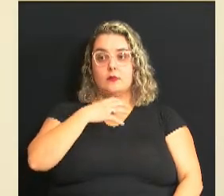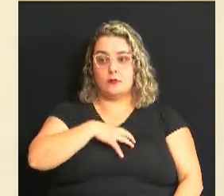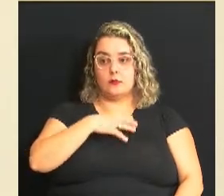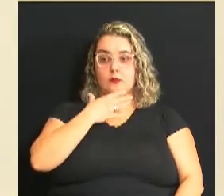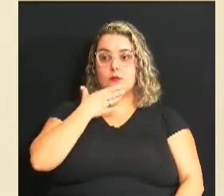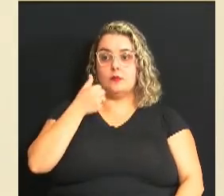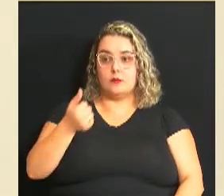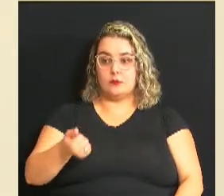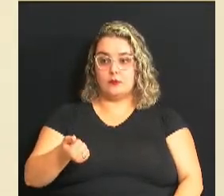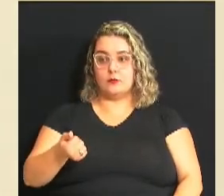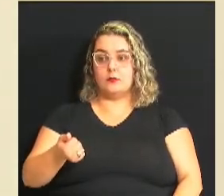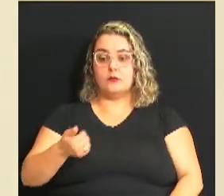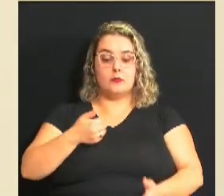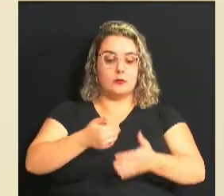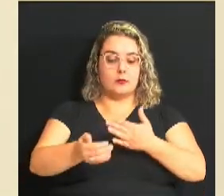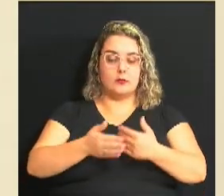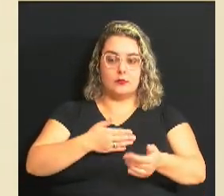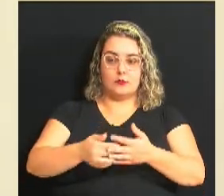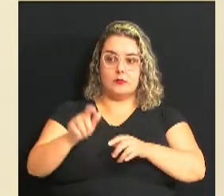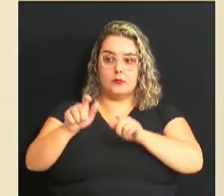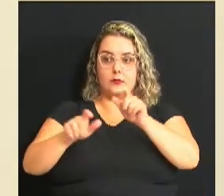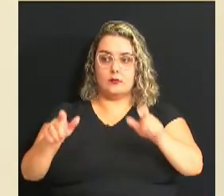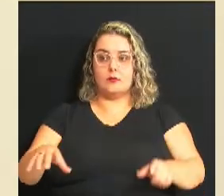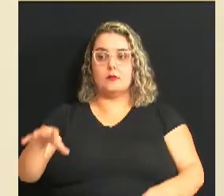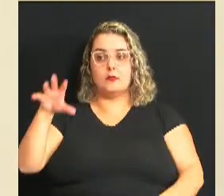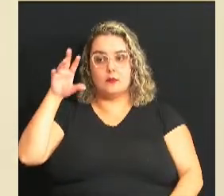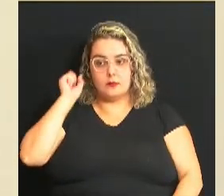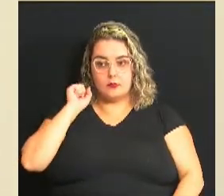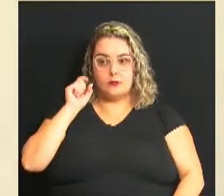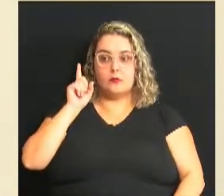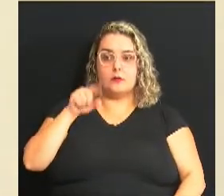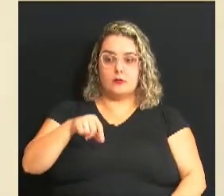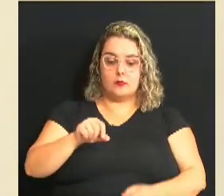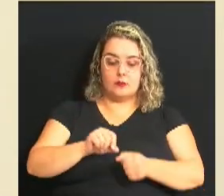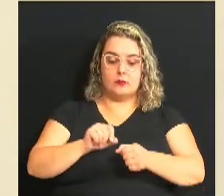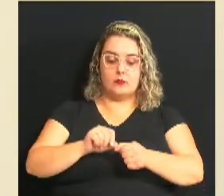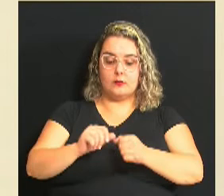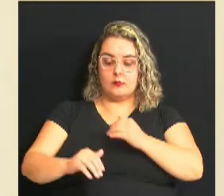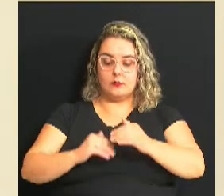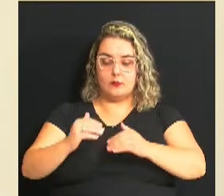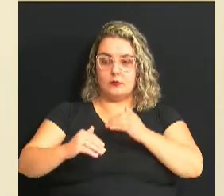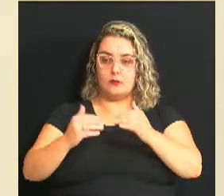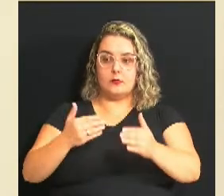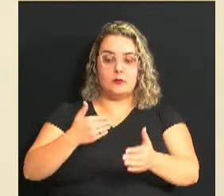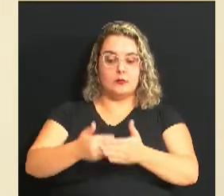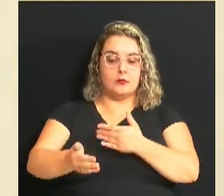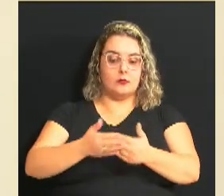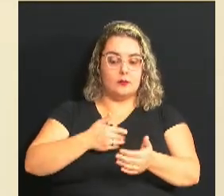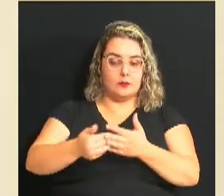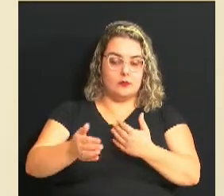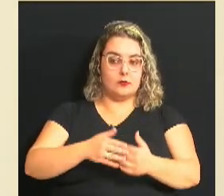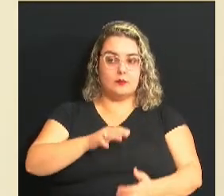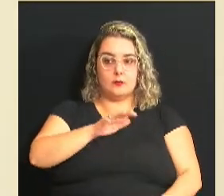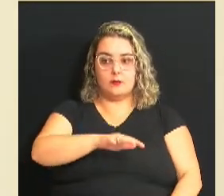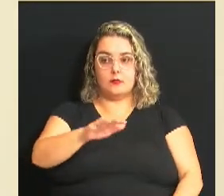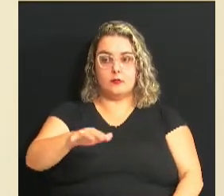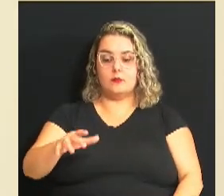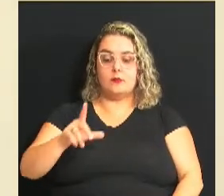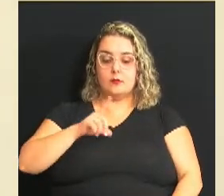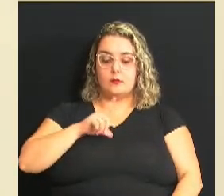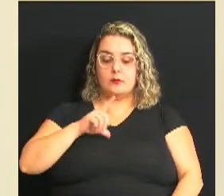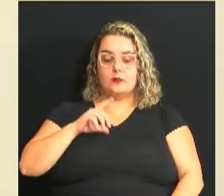para qualquer pessoa que está nos ouvindo, que é um fazedor de cultura de qualquer uma das áreas, é ter a sua